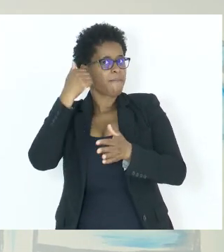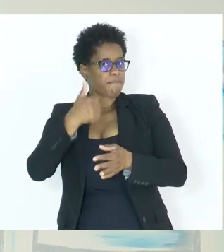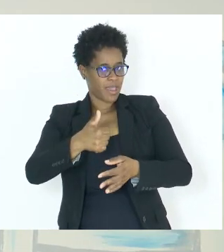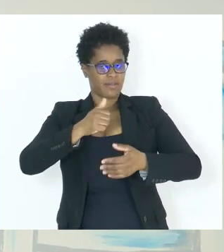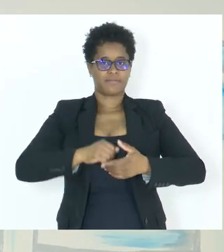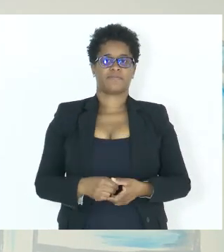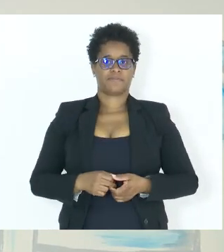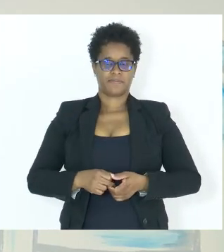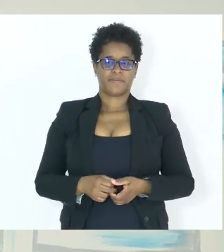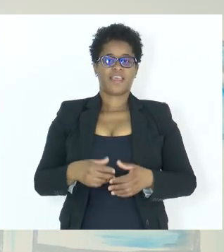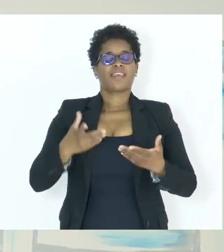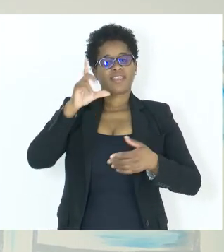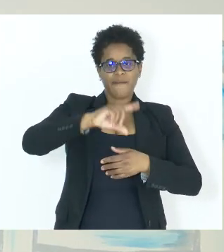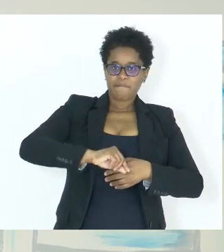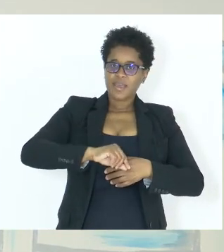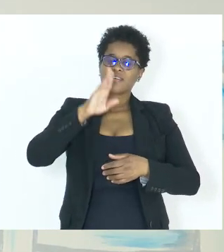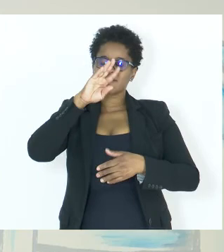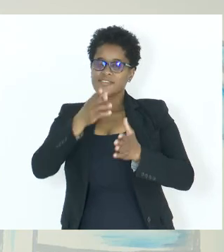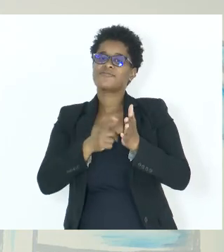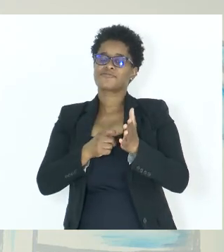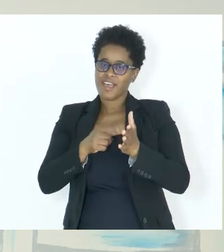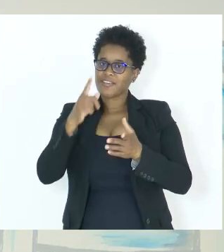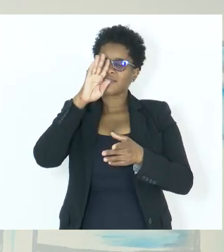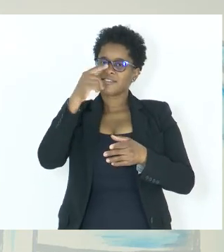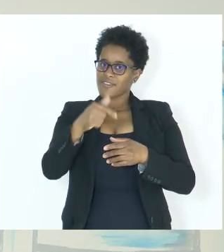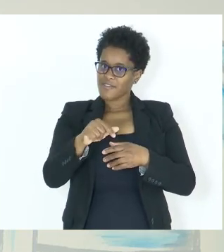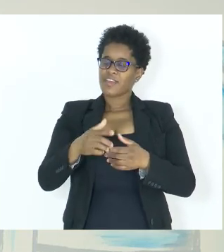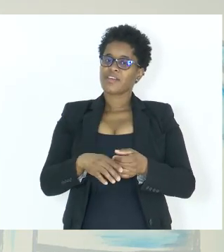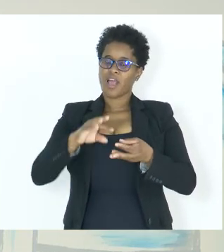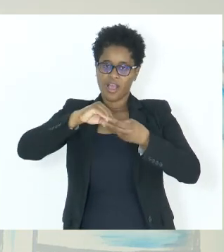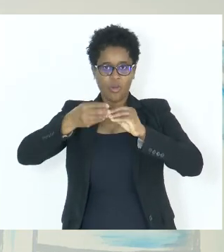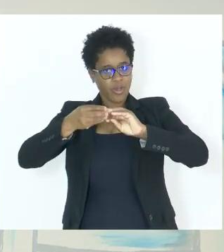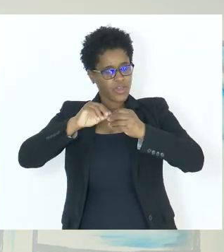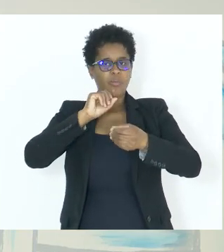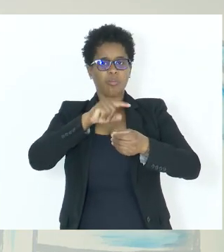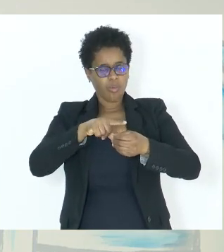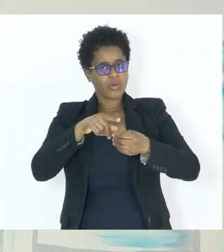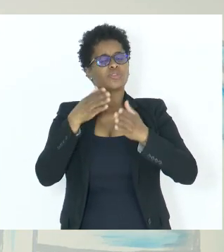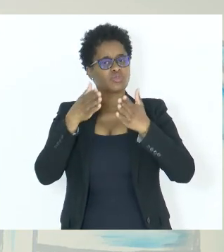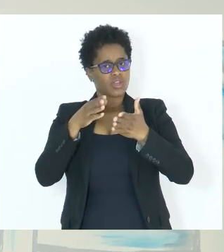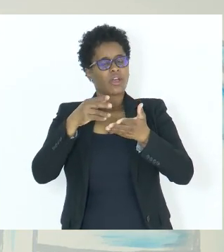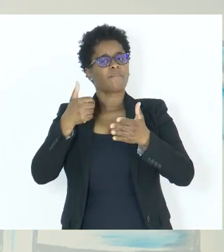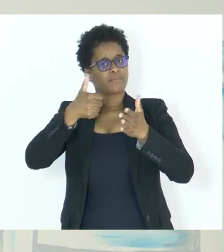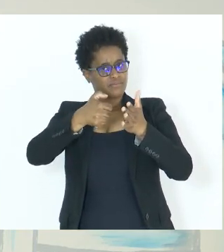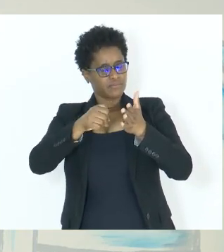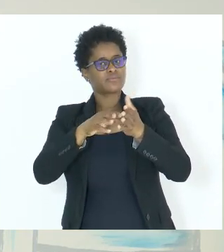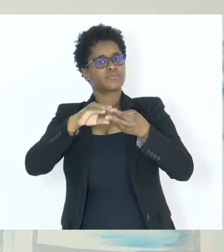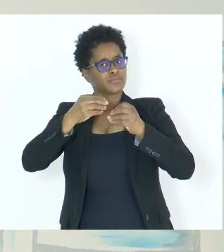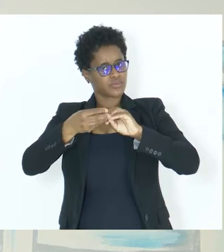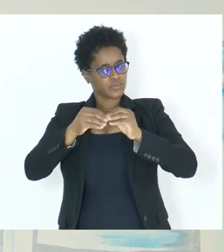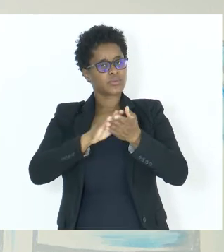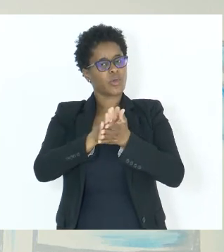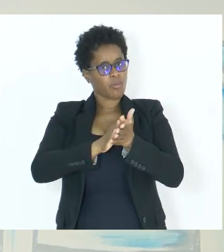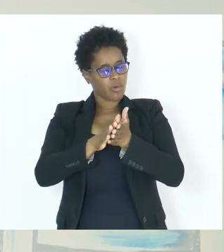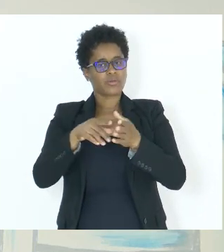bem. Também, se for necessário, se tiverem um álcool gel, pode ajudar para desinfetar as mãos. Usar